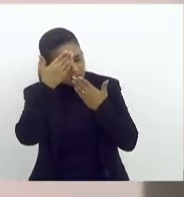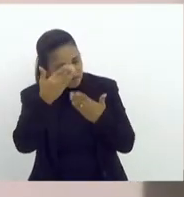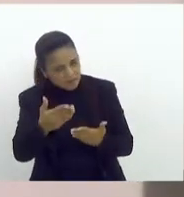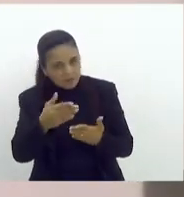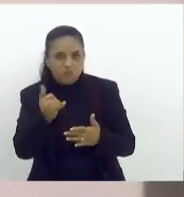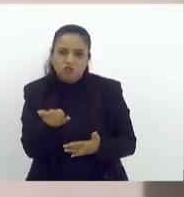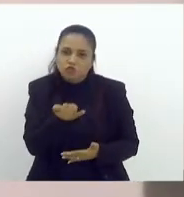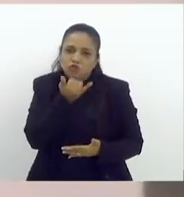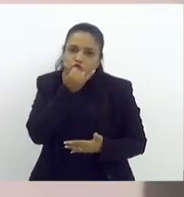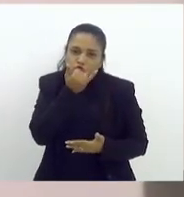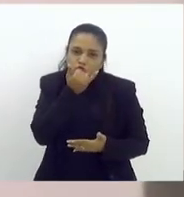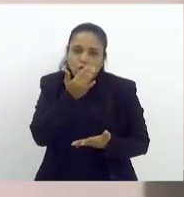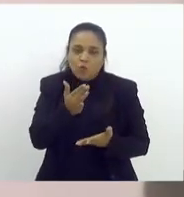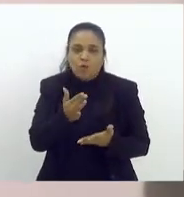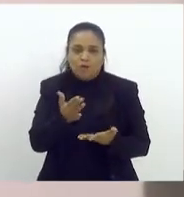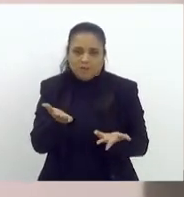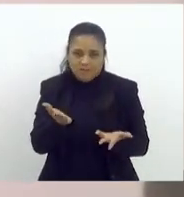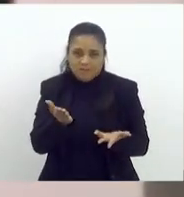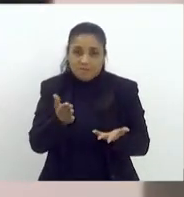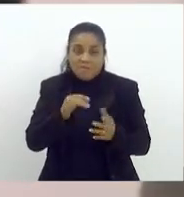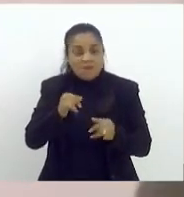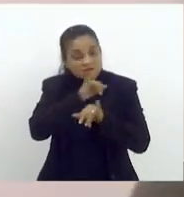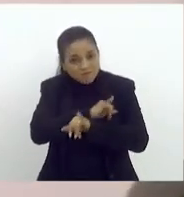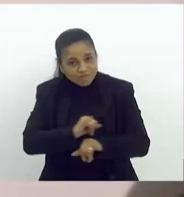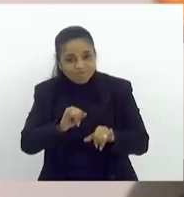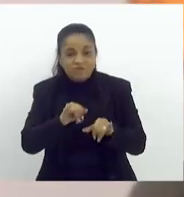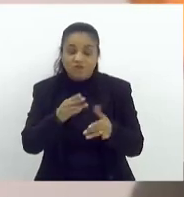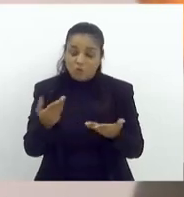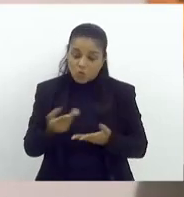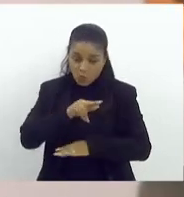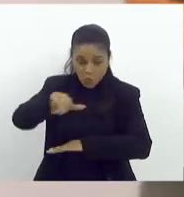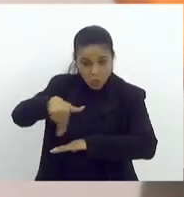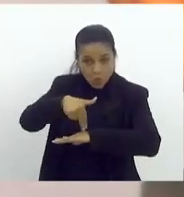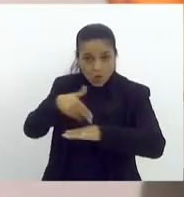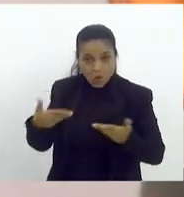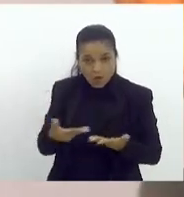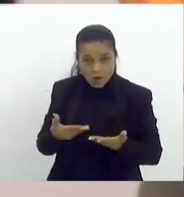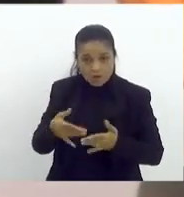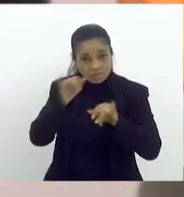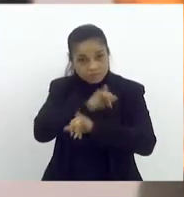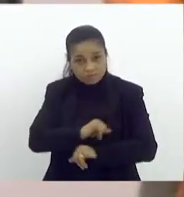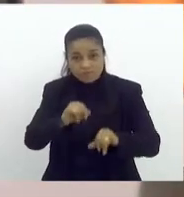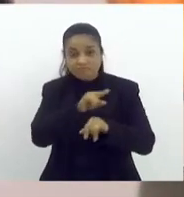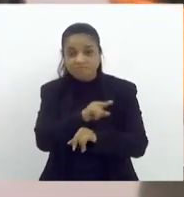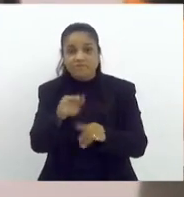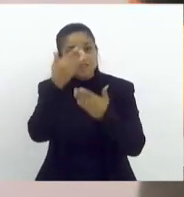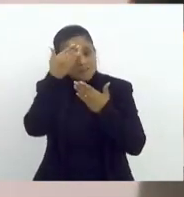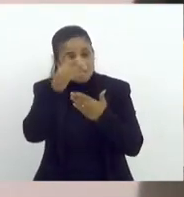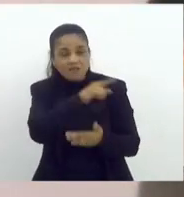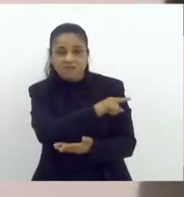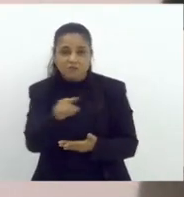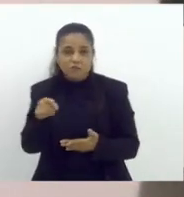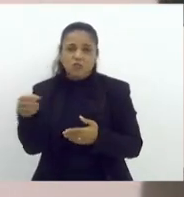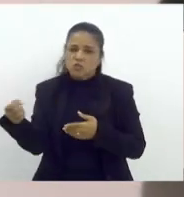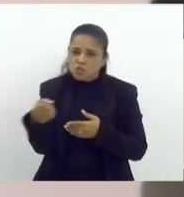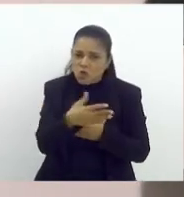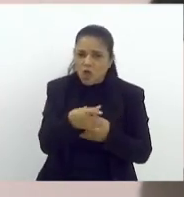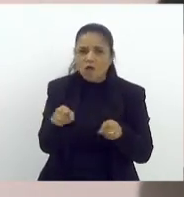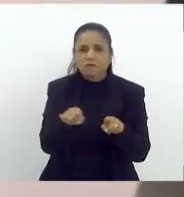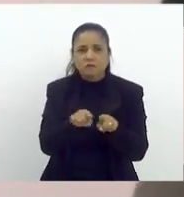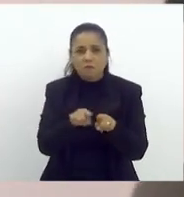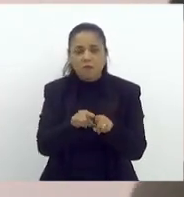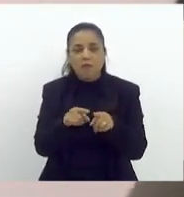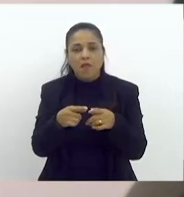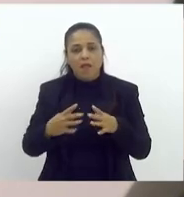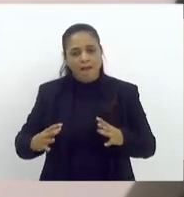é que ela filosofia trancoufa eu vi aqui hoje graças a vocês eu entendo que nós novos temos que também abrir espaço é aquela